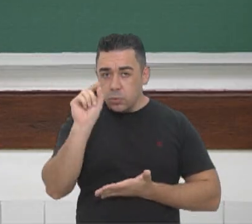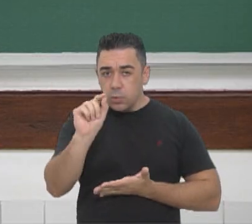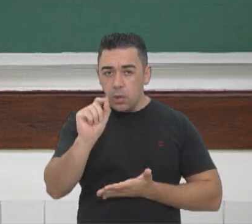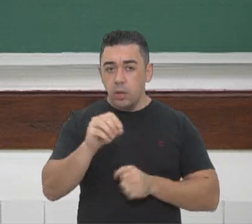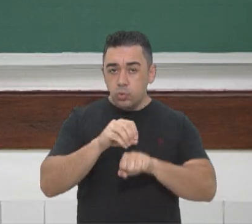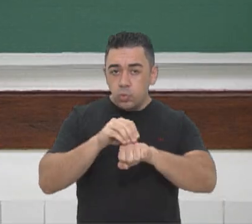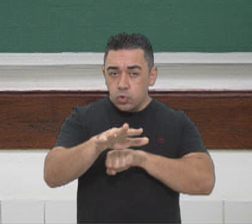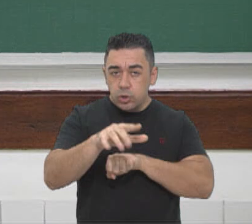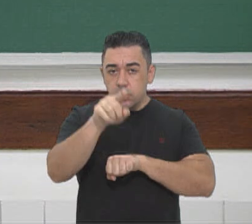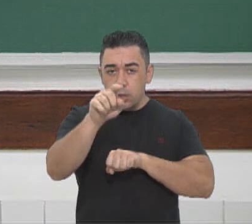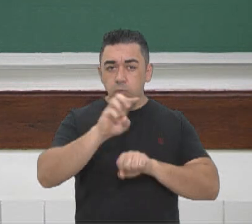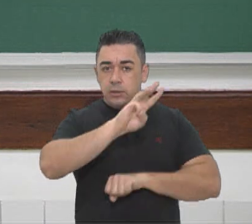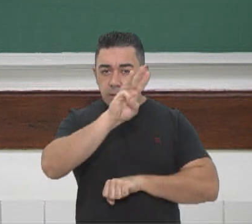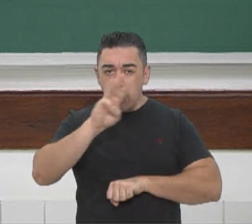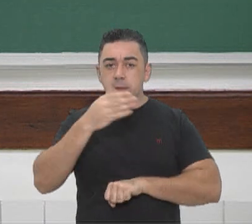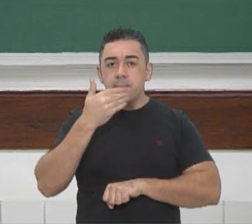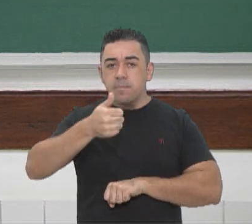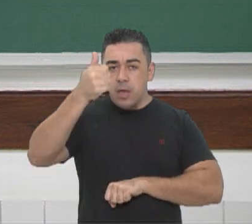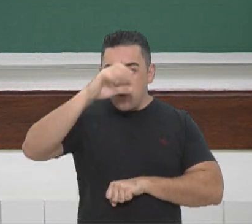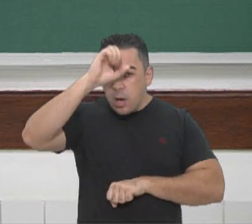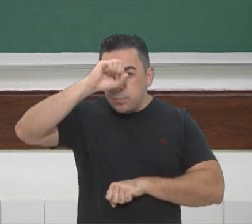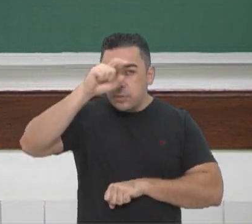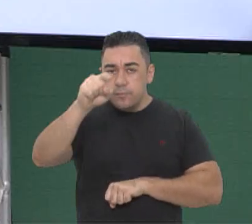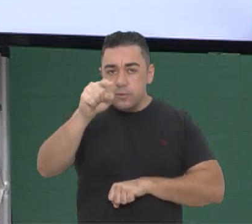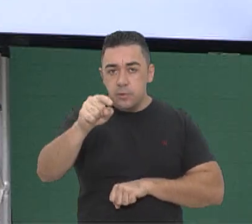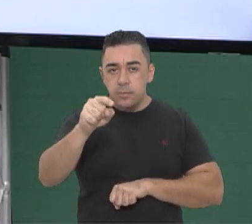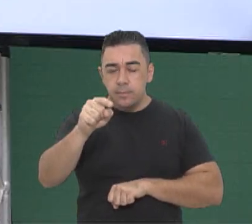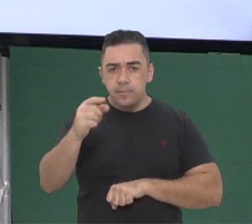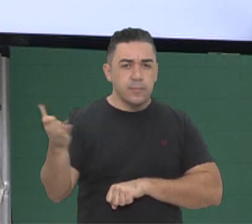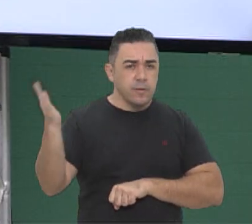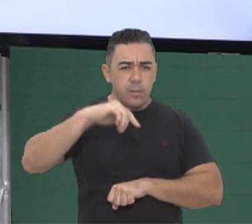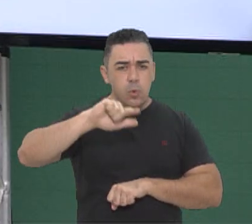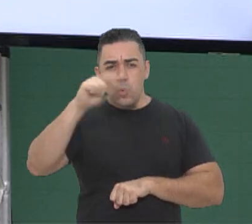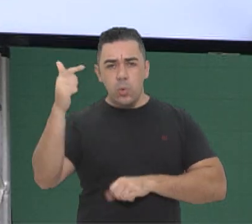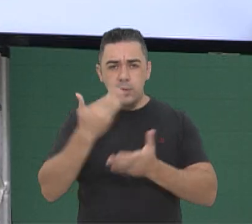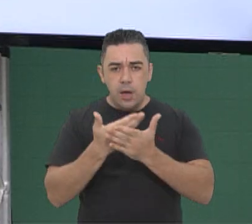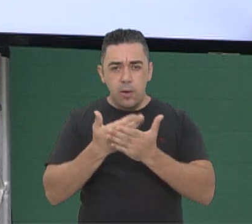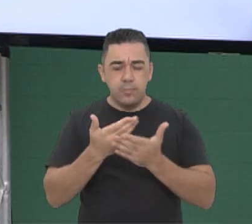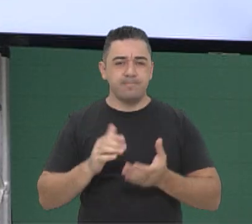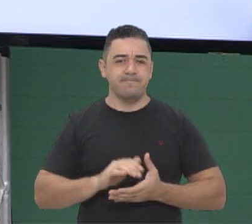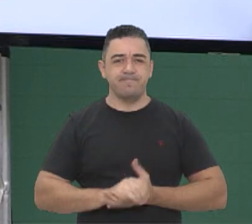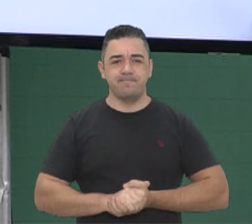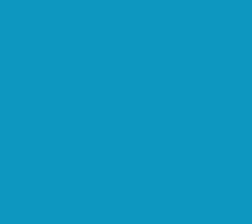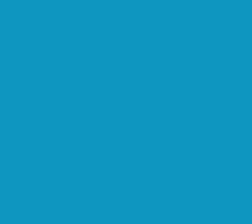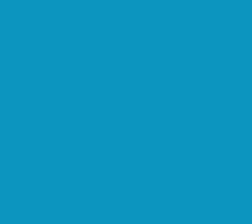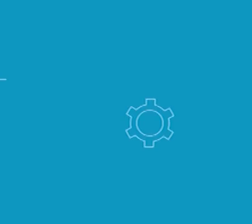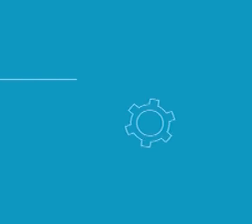das sugestões de sites para melhorar a aprendizagem de vocês. Nos vemos na próxima classe.